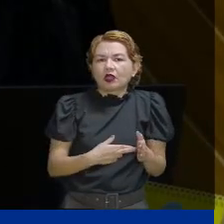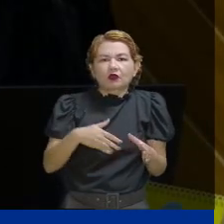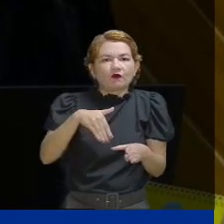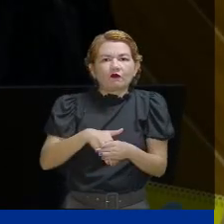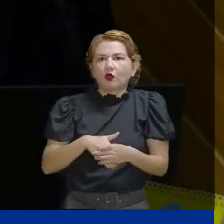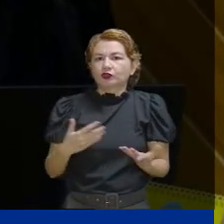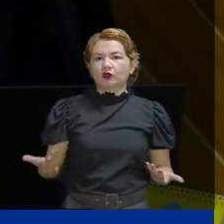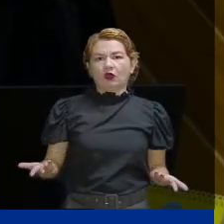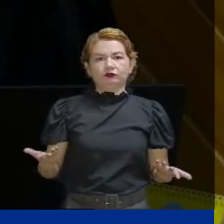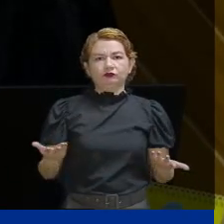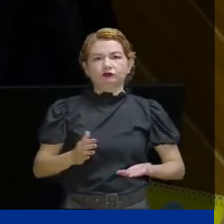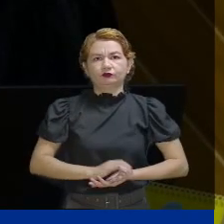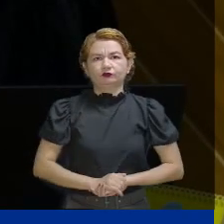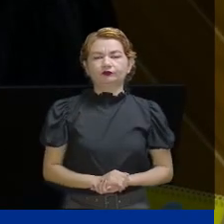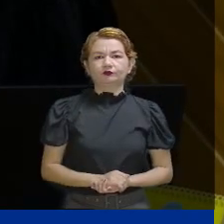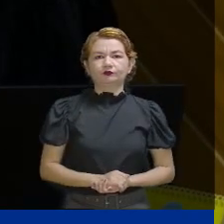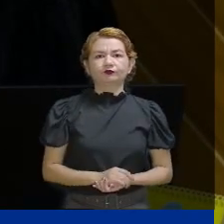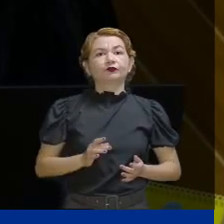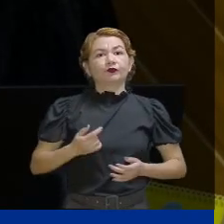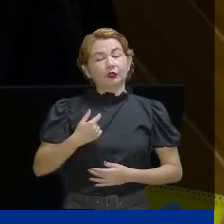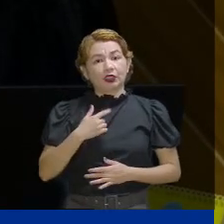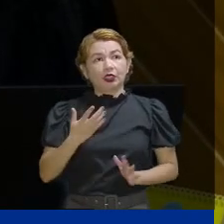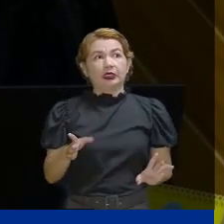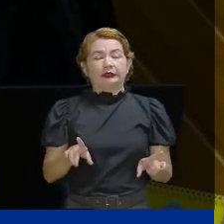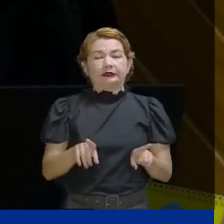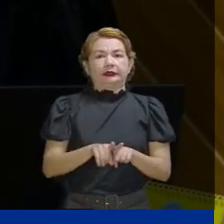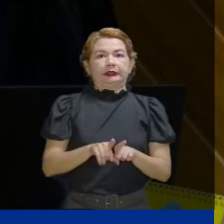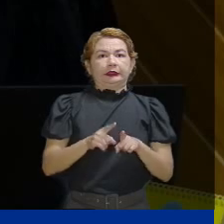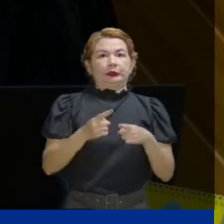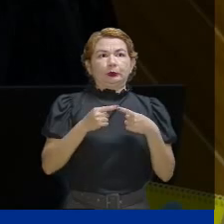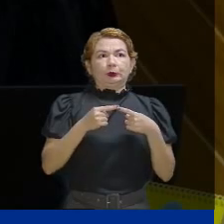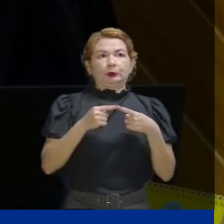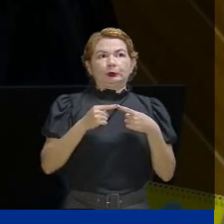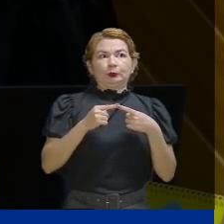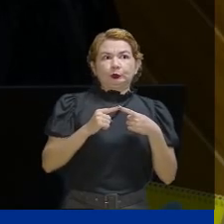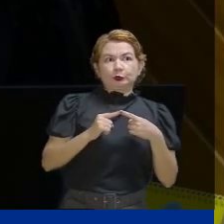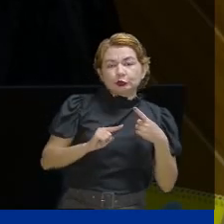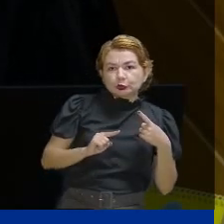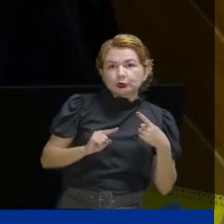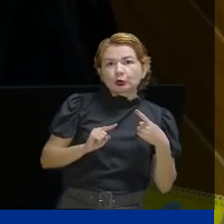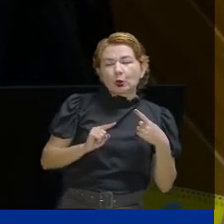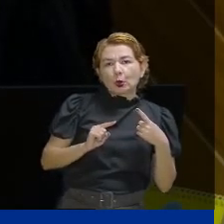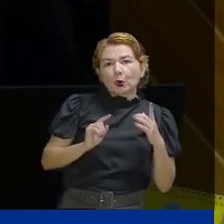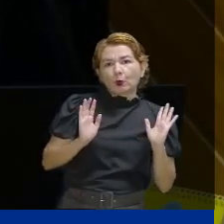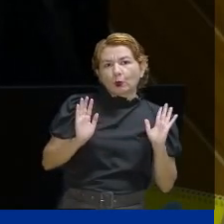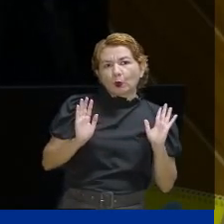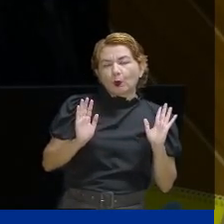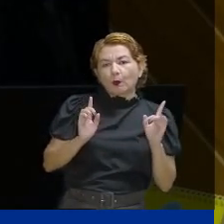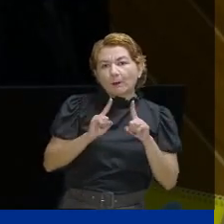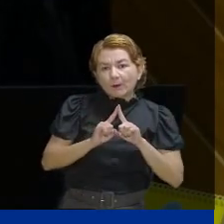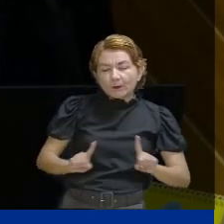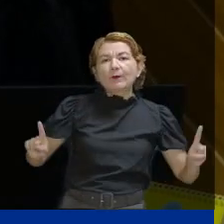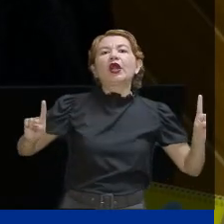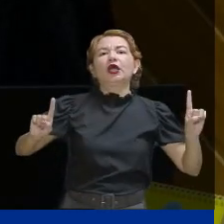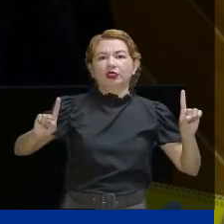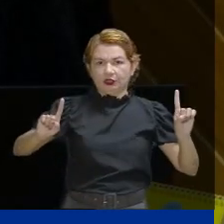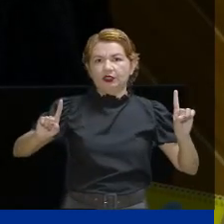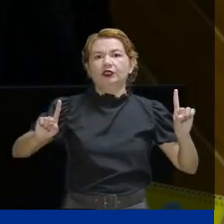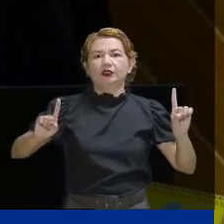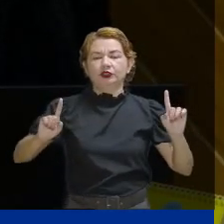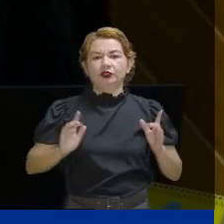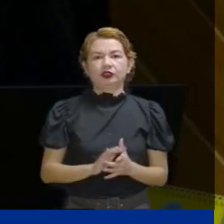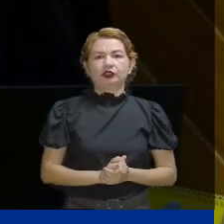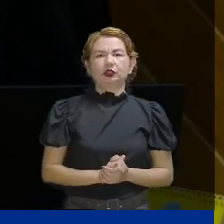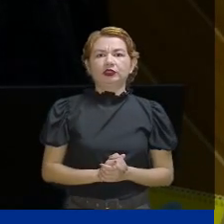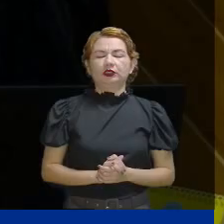essas observações. Eu posso até não concordar com alguma delas, mas não é. Eu teria que ser ministro do